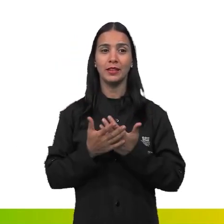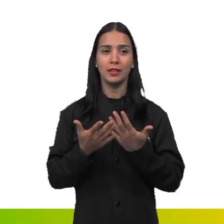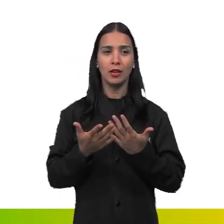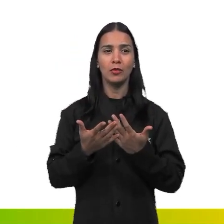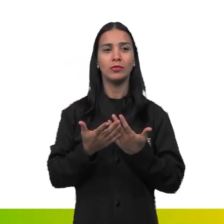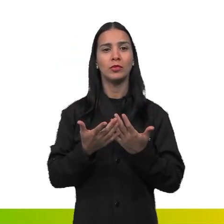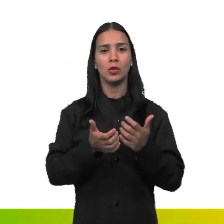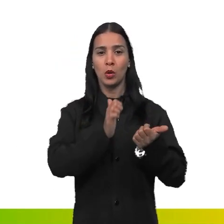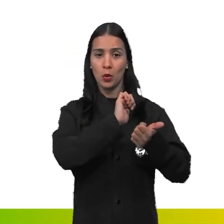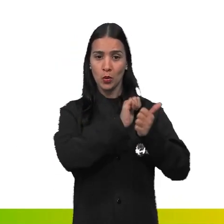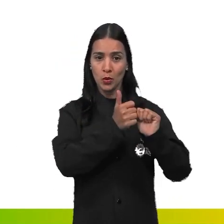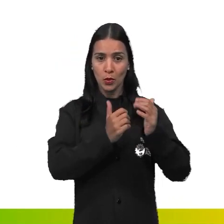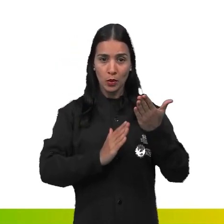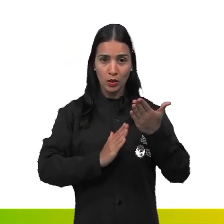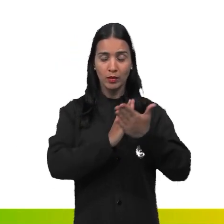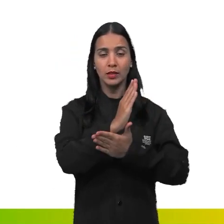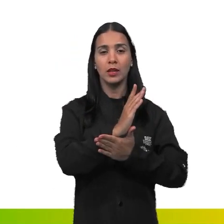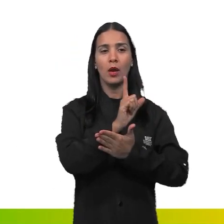são modalidades